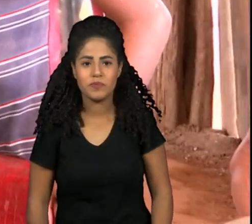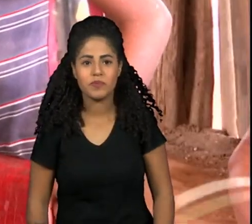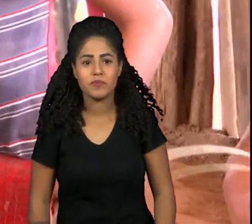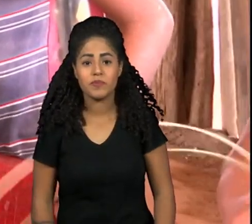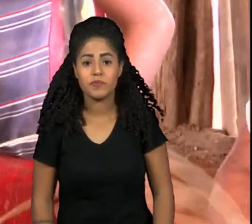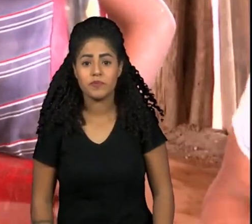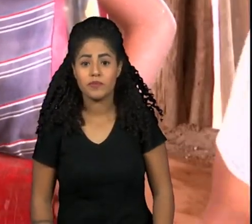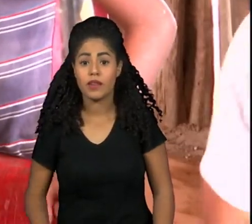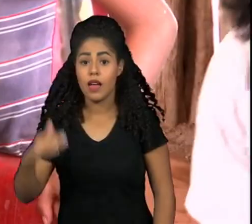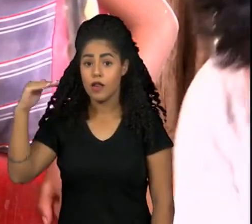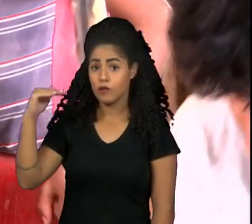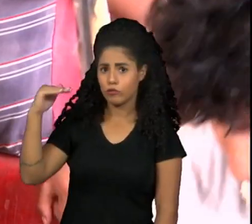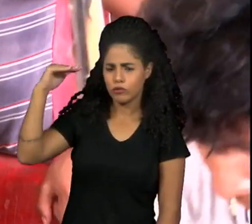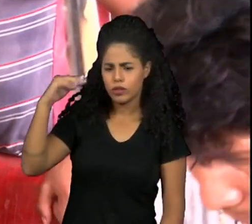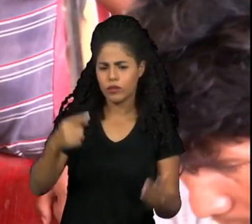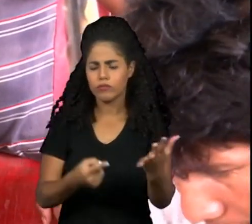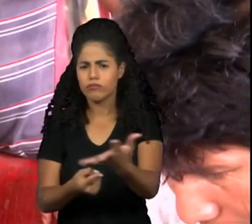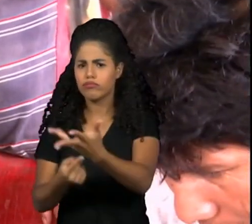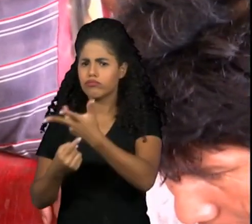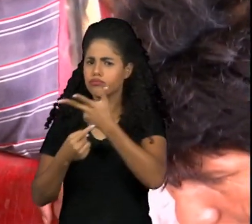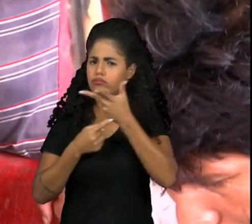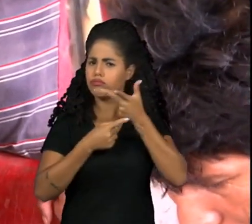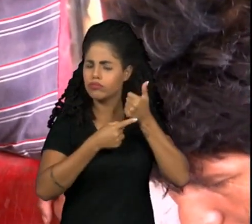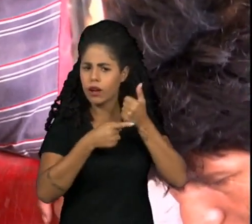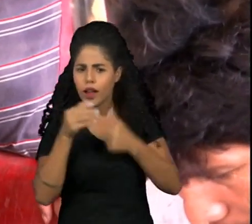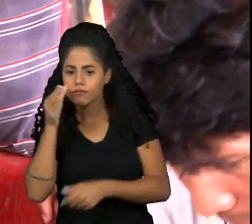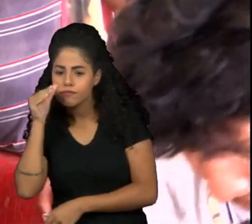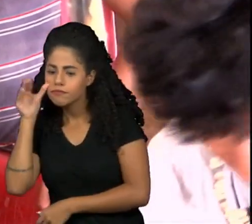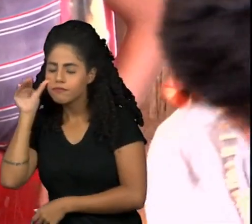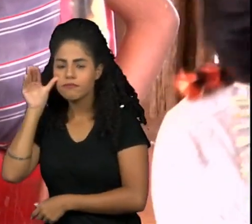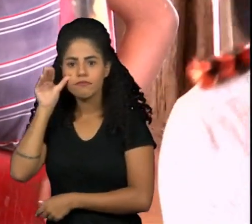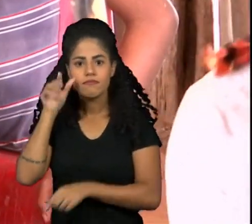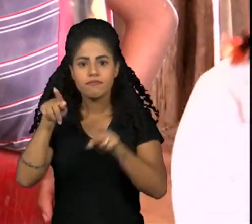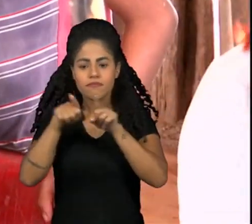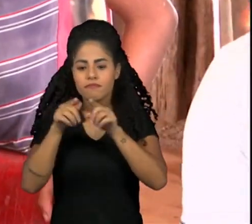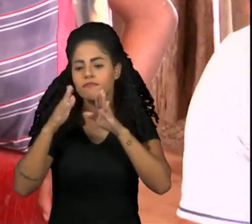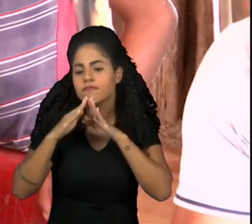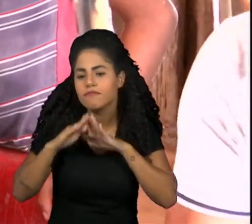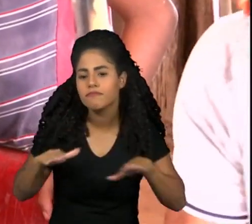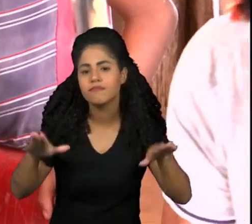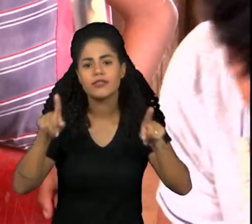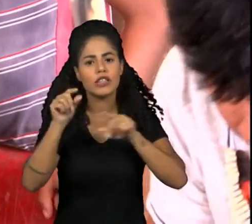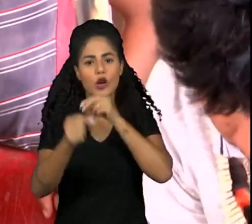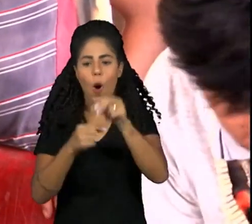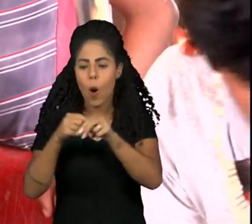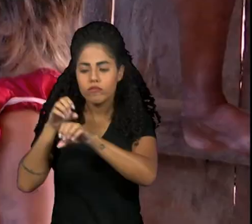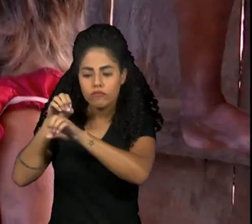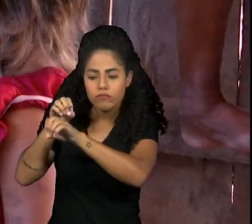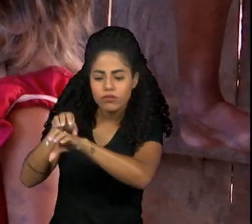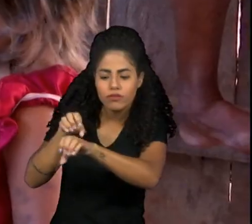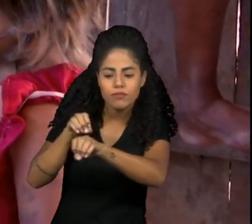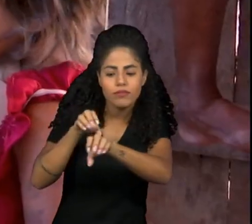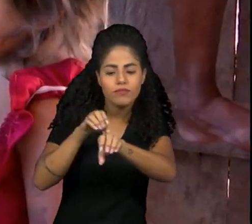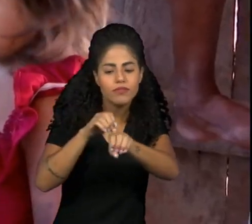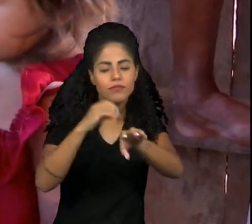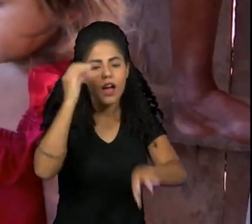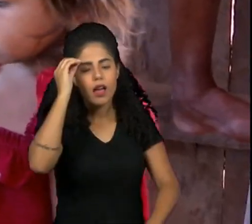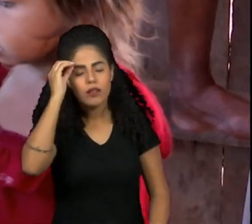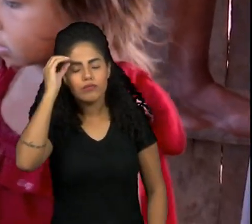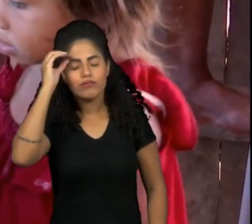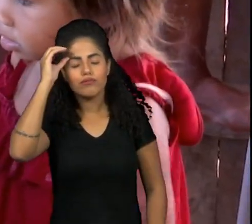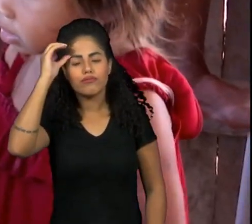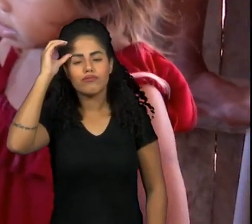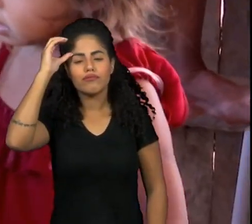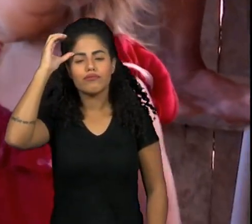Os adultos fazem arte sob o olhar curioso das crianças. É assim que se sustenta a transmissão do conhecimento passado dos